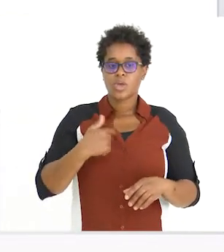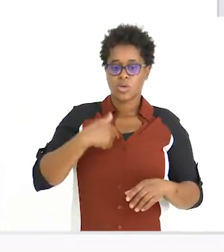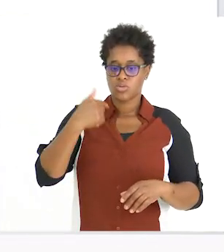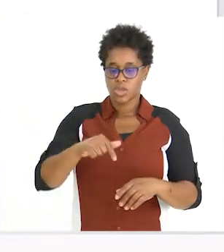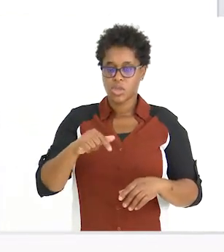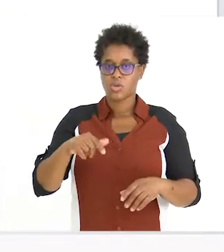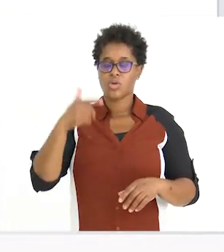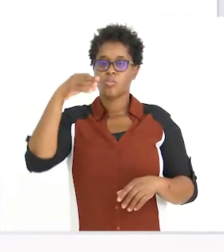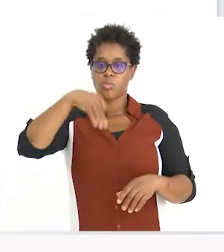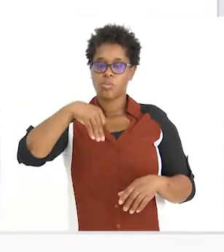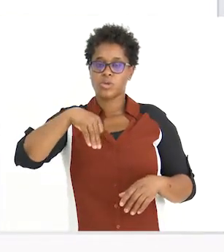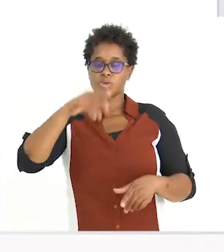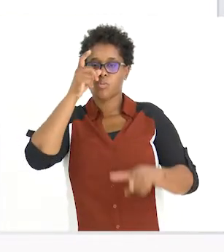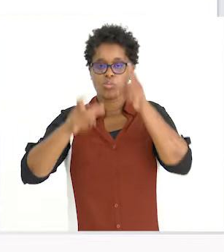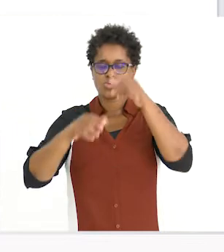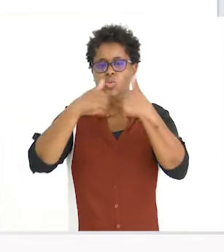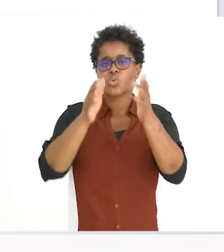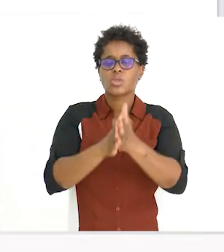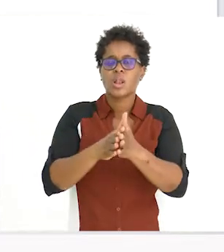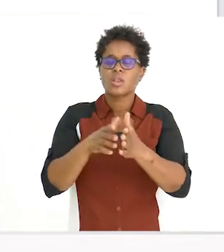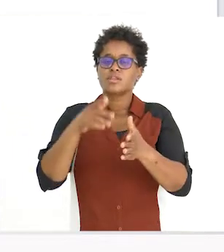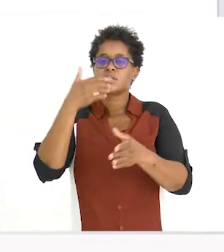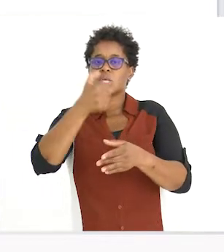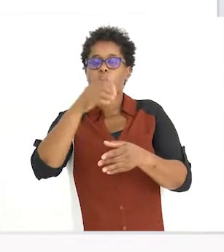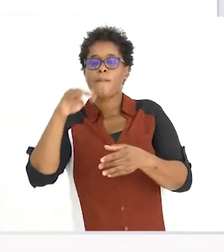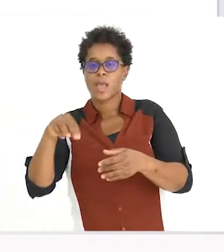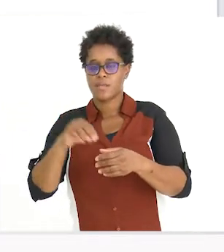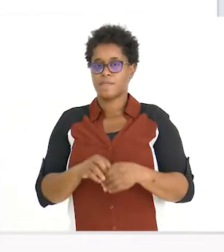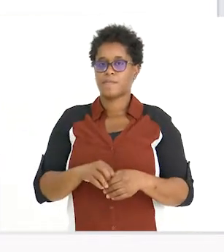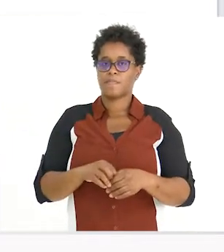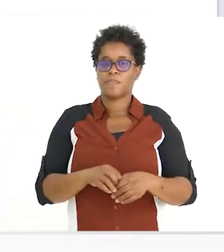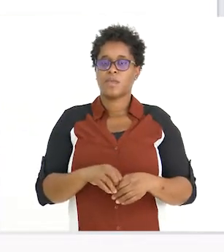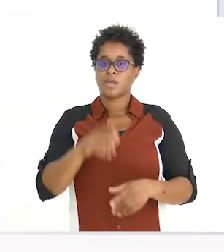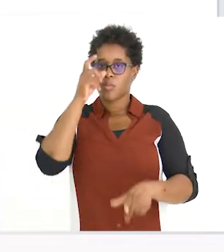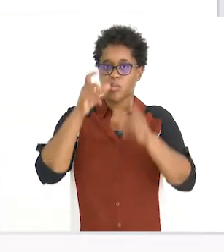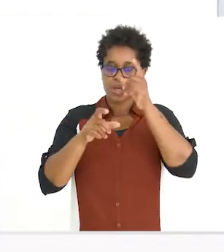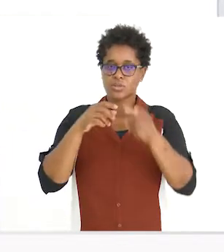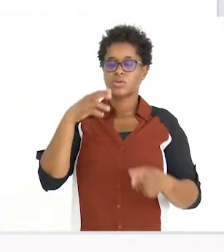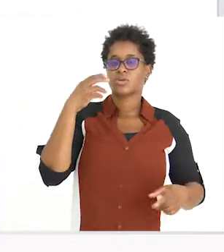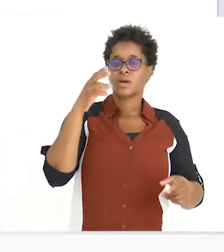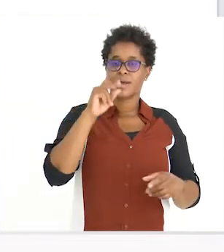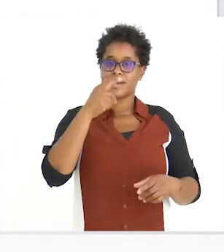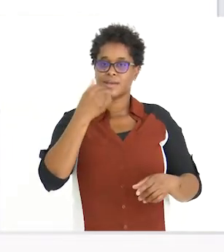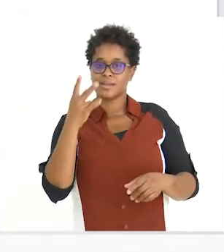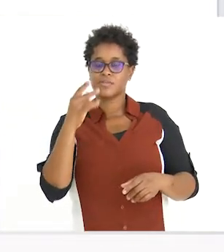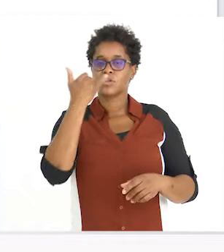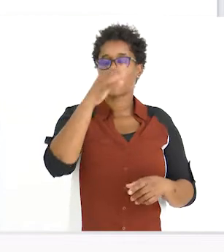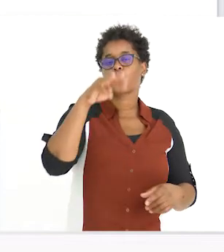total de 5.000 e que a população ativa é de 2.000